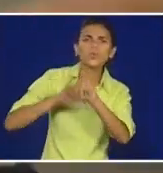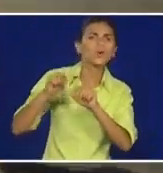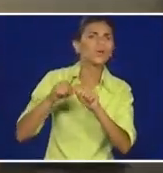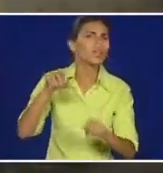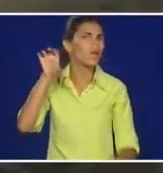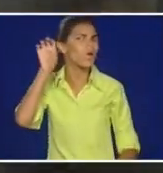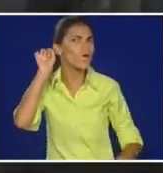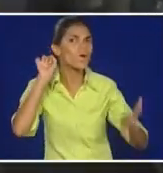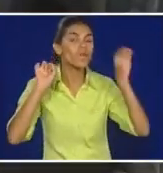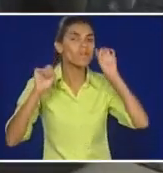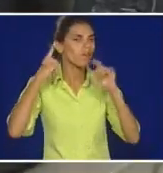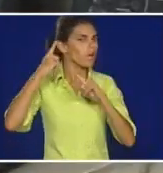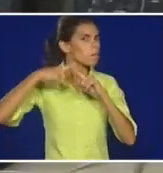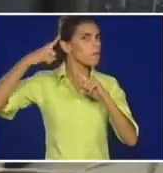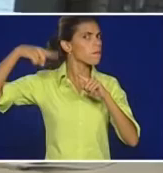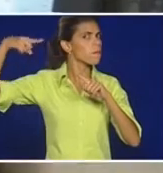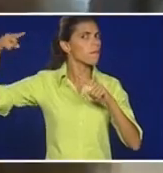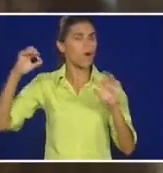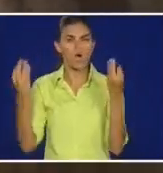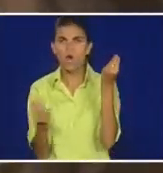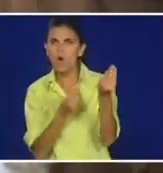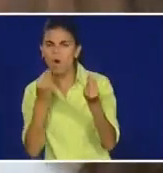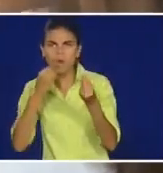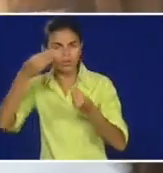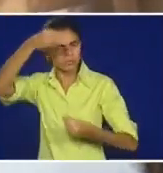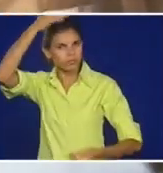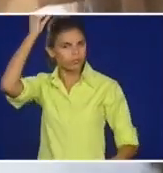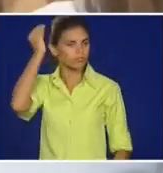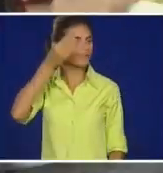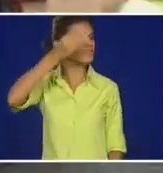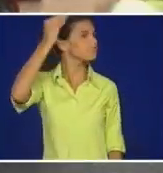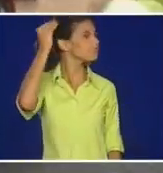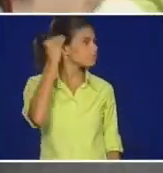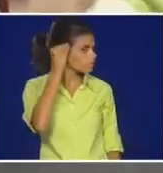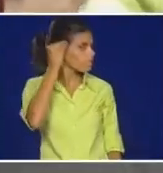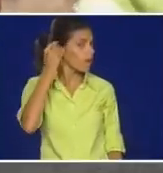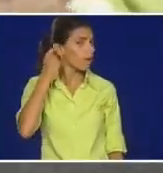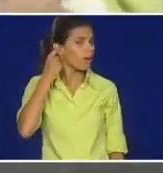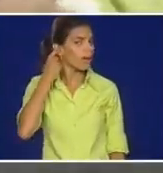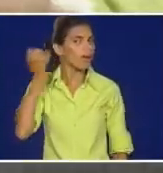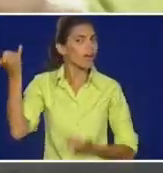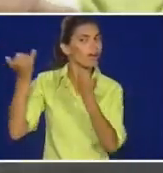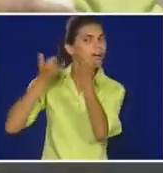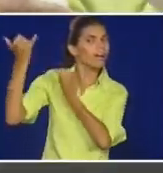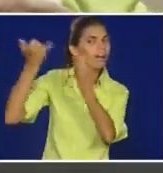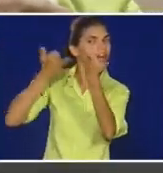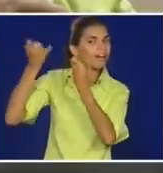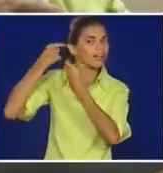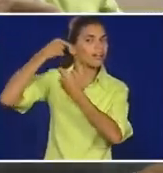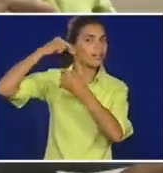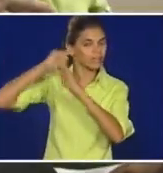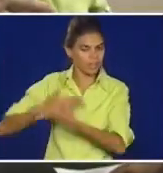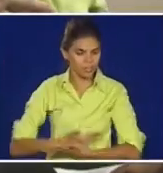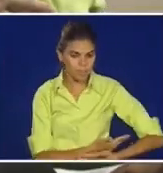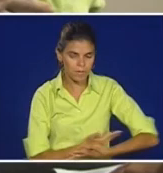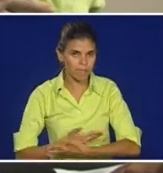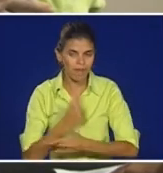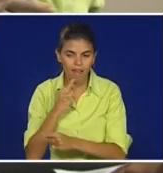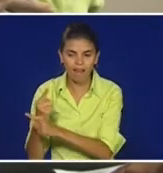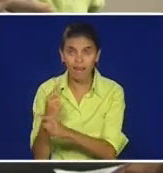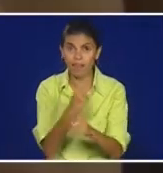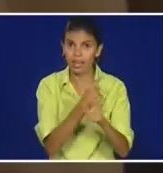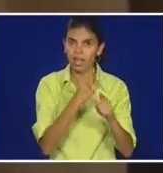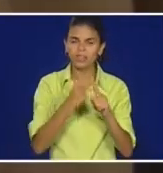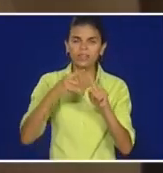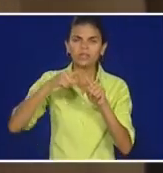esta investigação. Eletrodos são dispostos como num eletroencefalograma e um estímulo auditivo é enviado para a orelha do